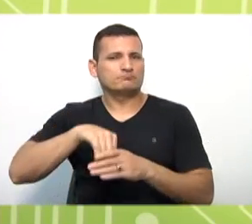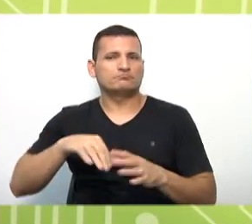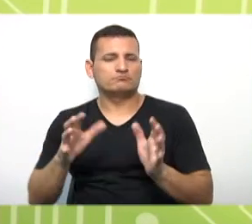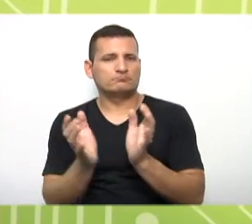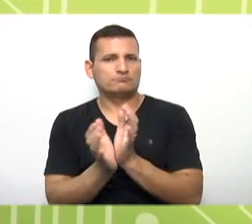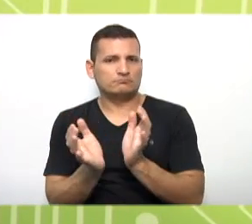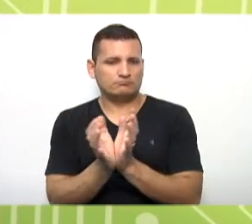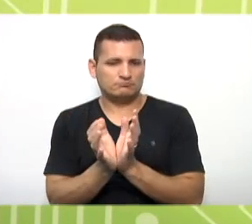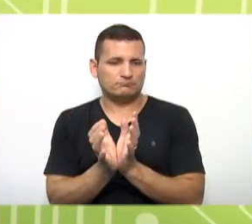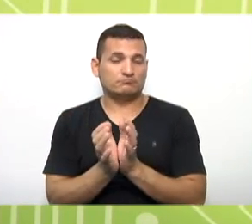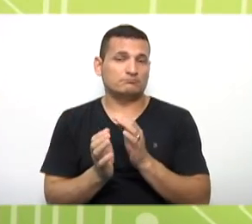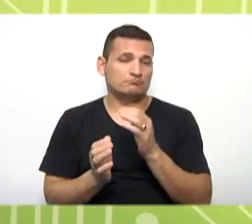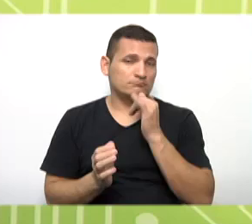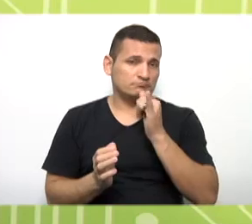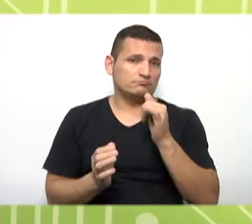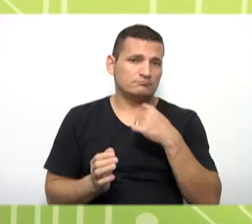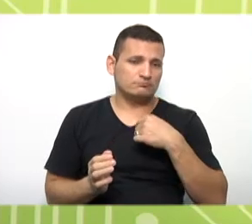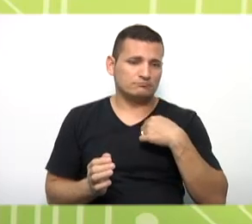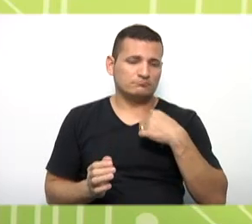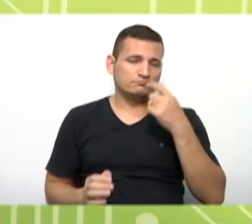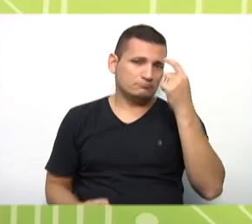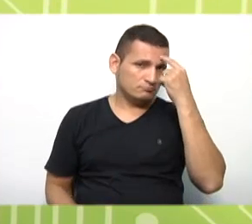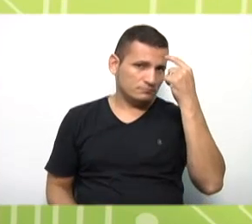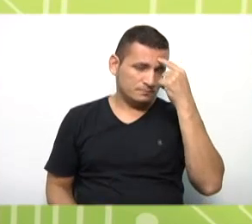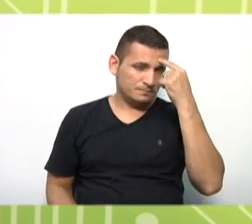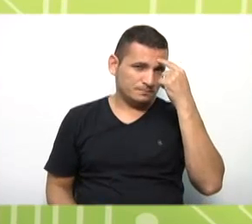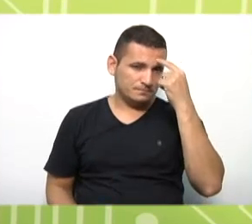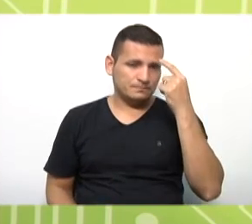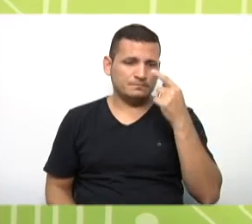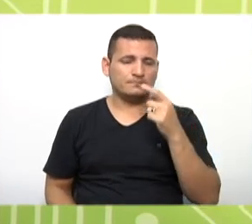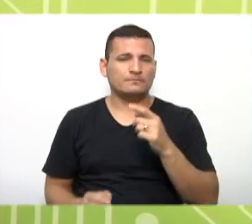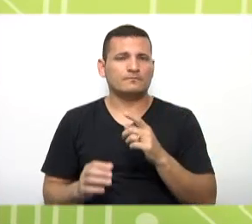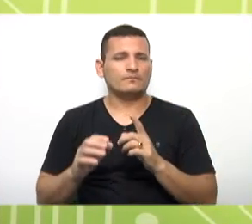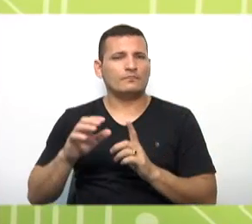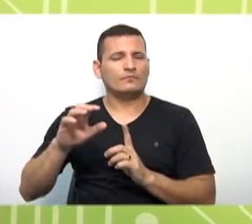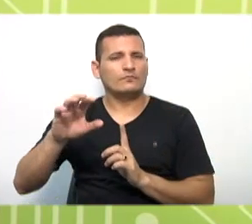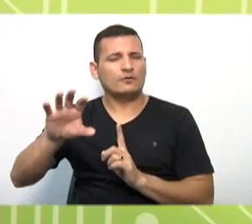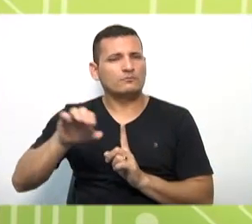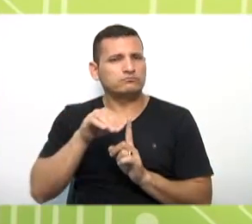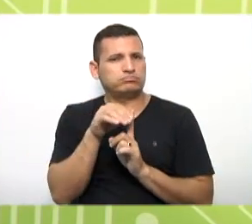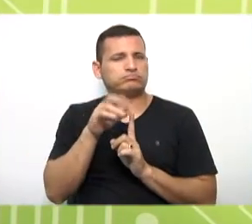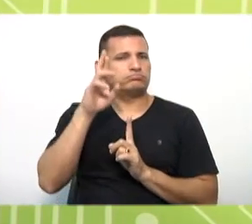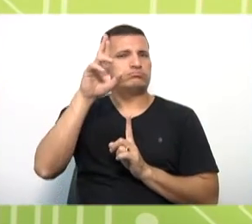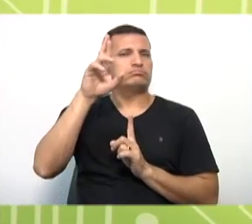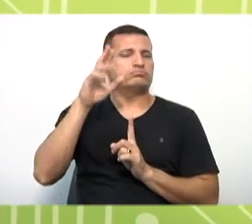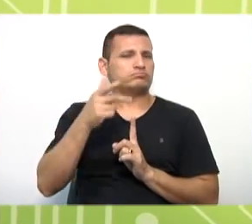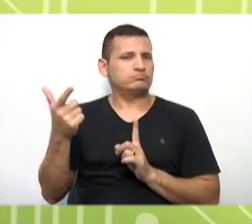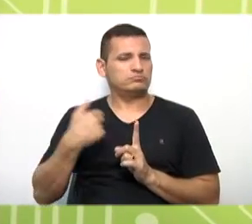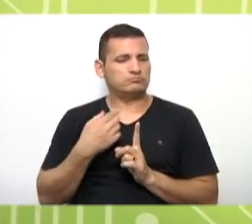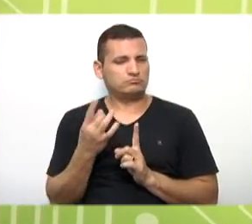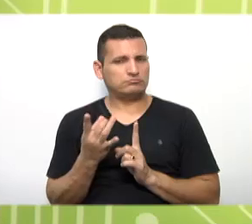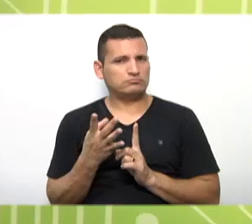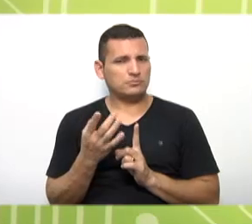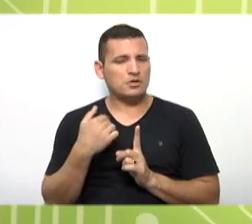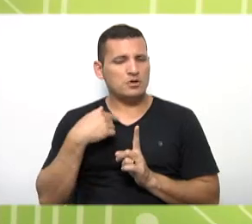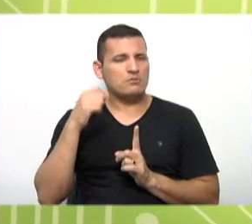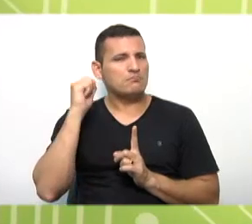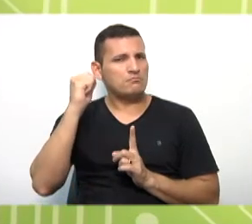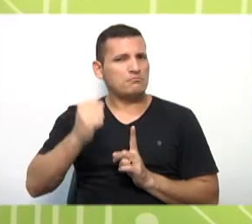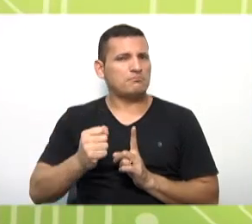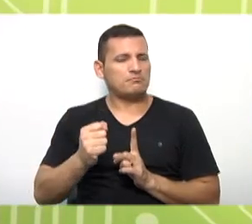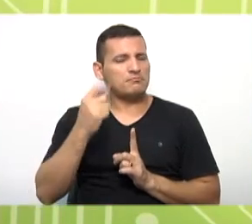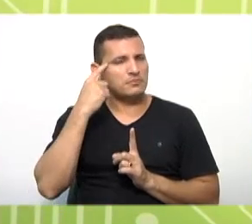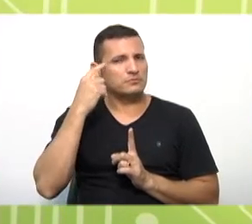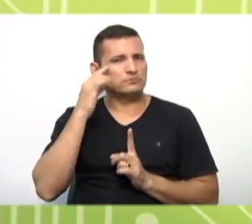Então, quando eu penso aí em centralizar, eu sou um líder só que estou pensando no poder. Às